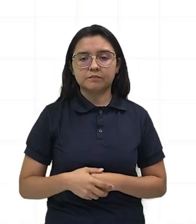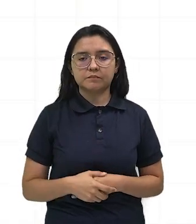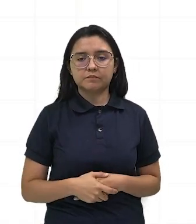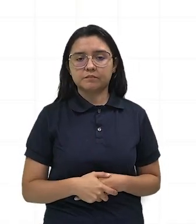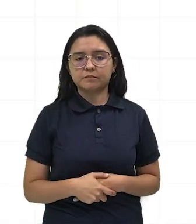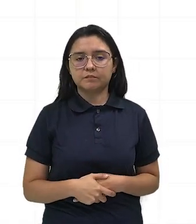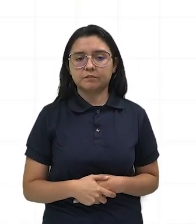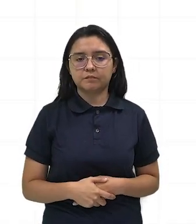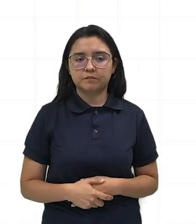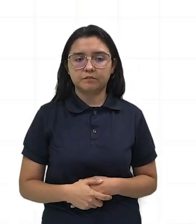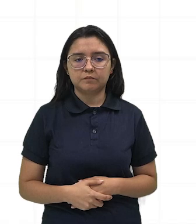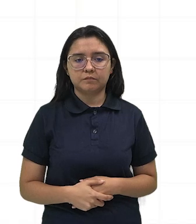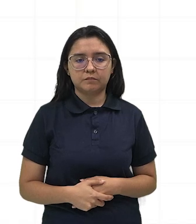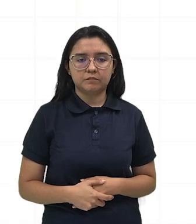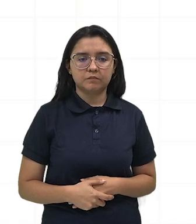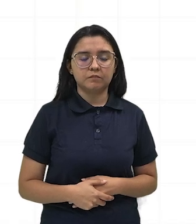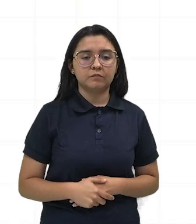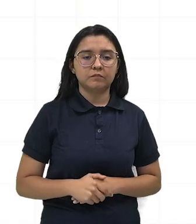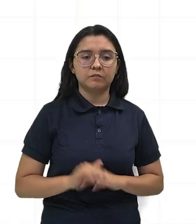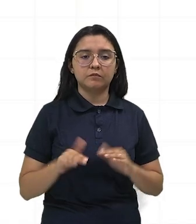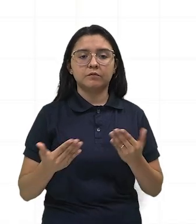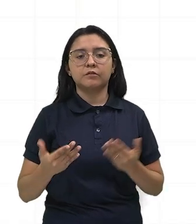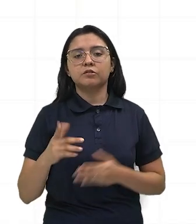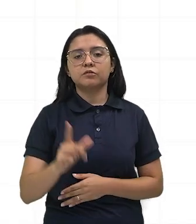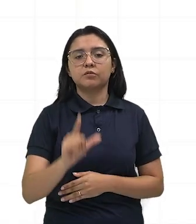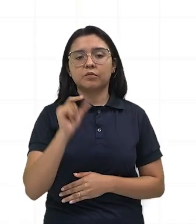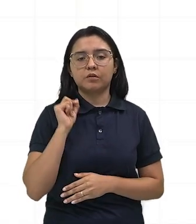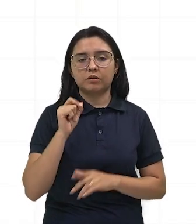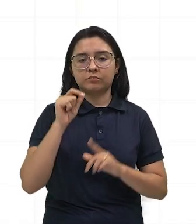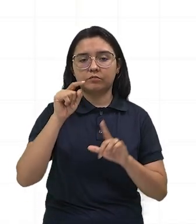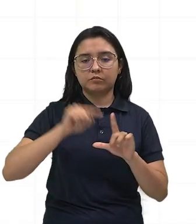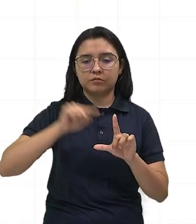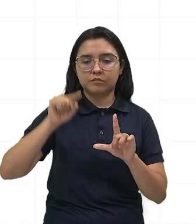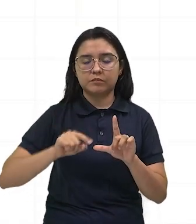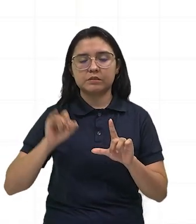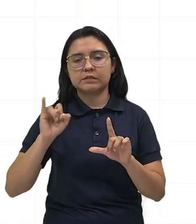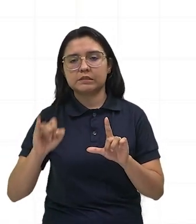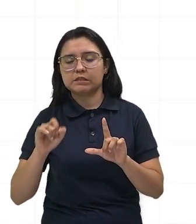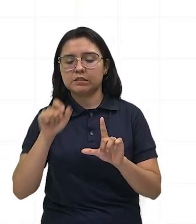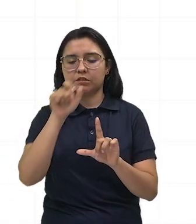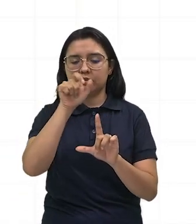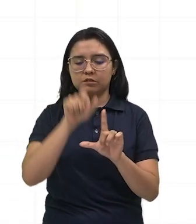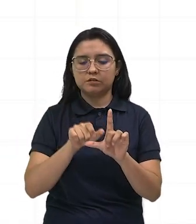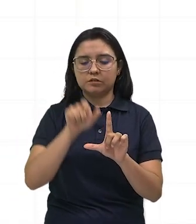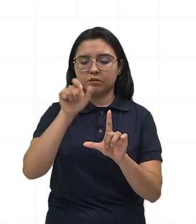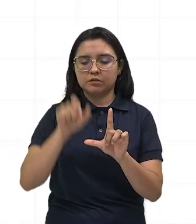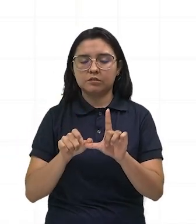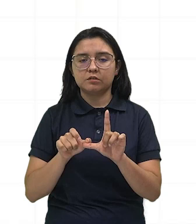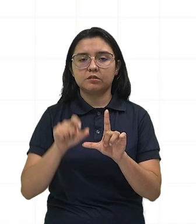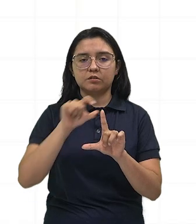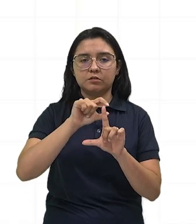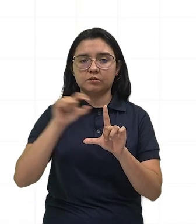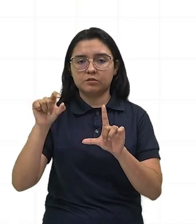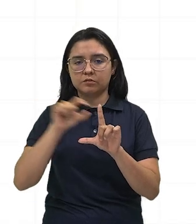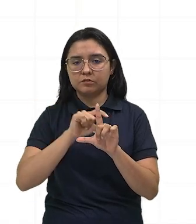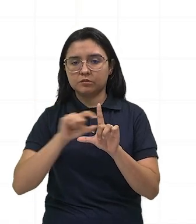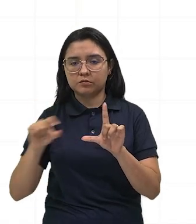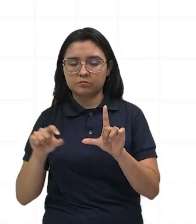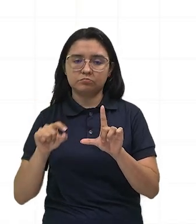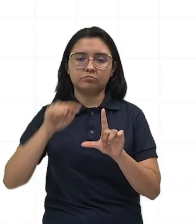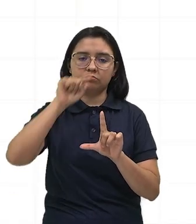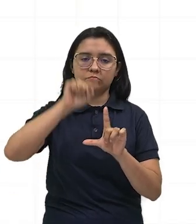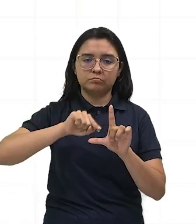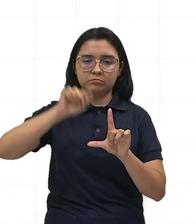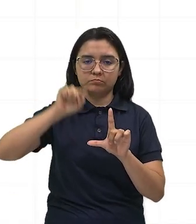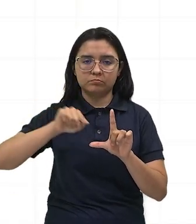né, nós vamos aqui escolher o gráfico, né? Se é de linhas, de colunas, gráfico de barras, qual que é